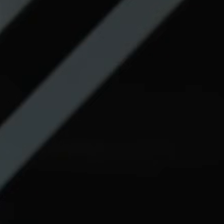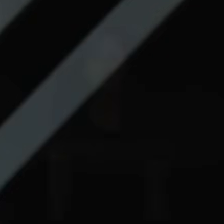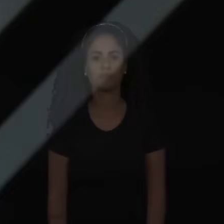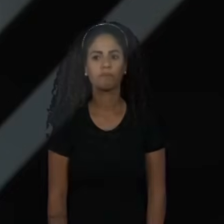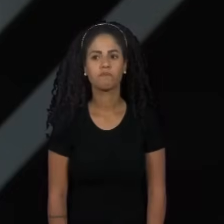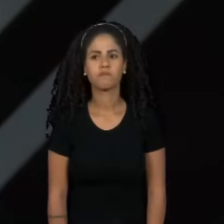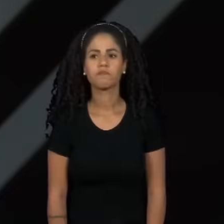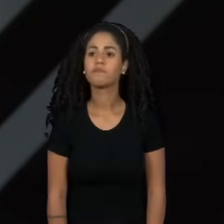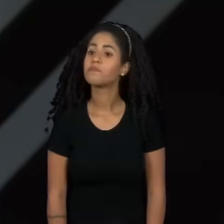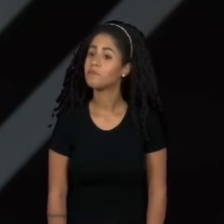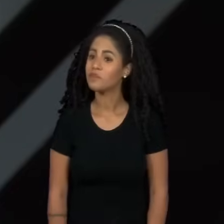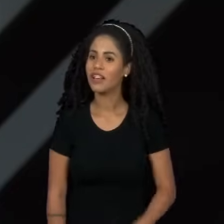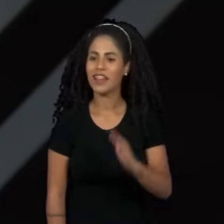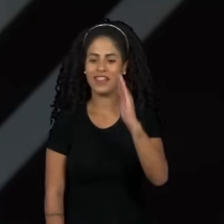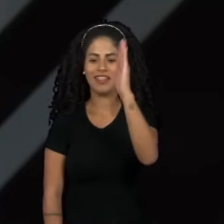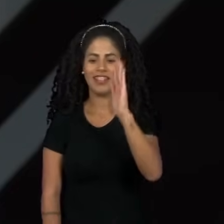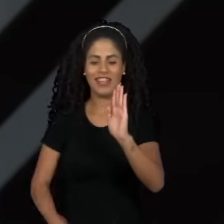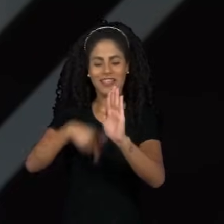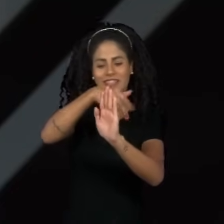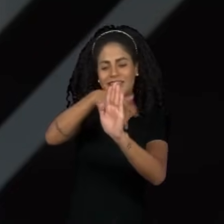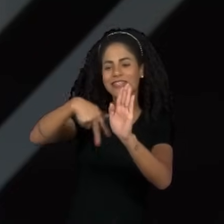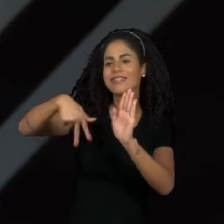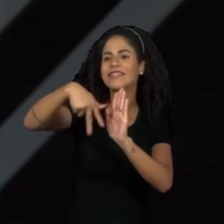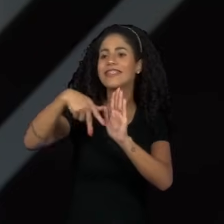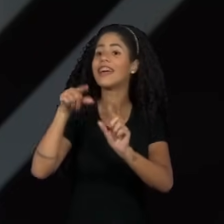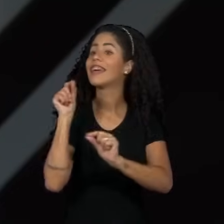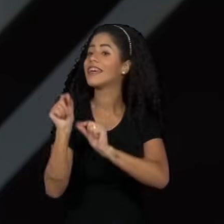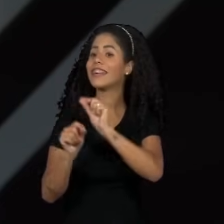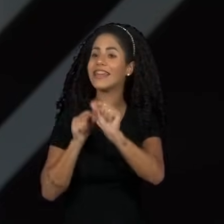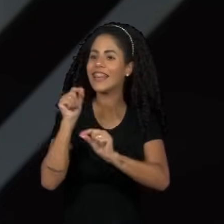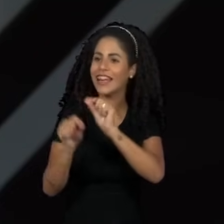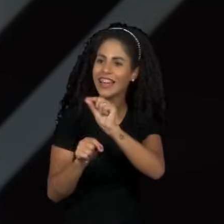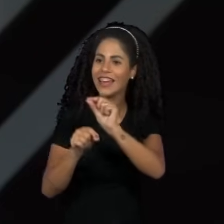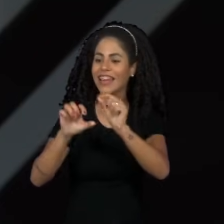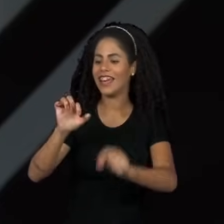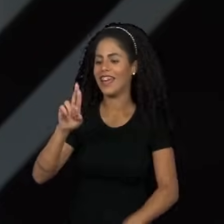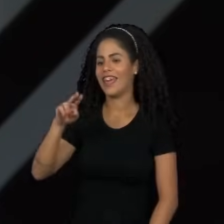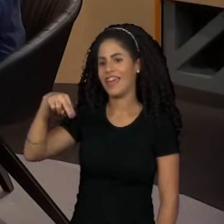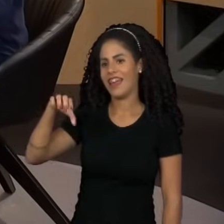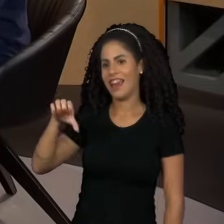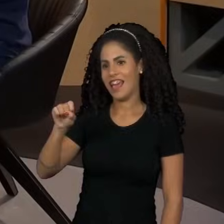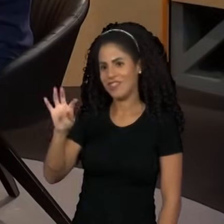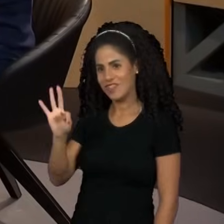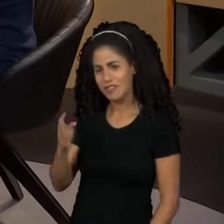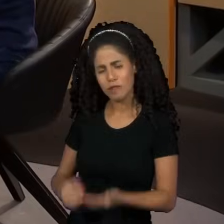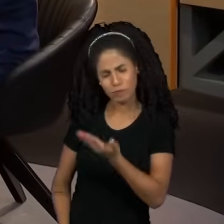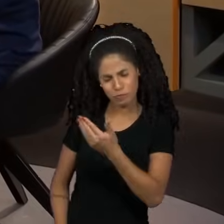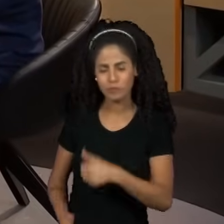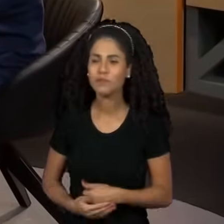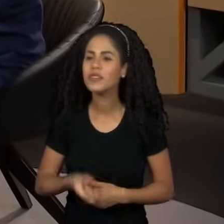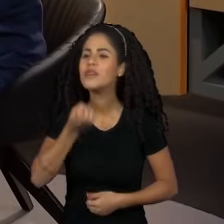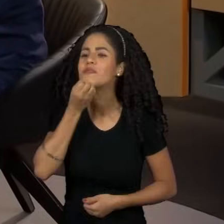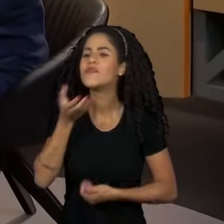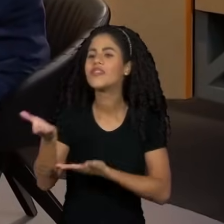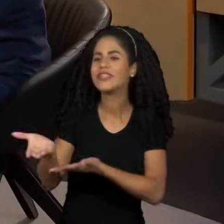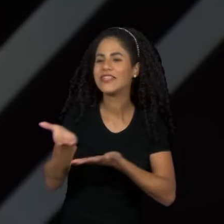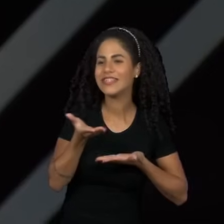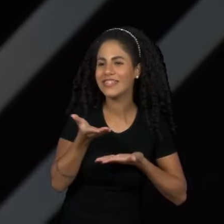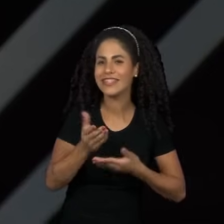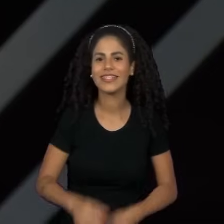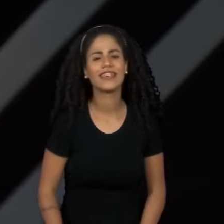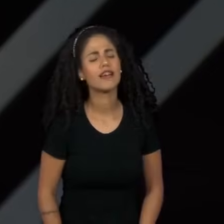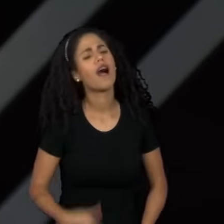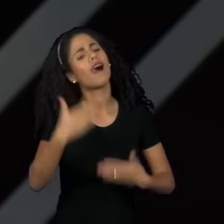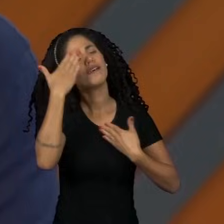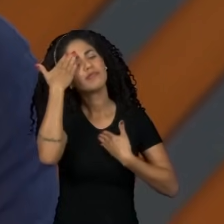Quem mostra a cara hoje para o Brasil é Ernest Götz. Ernest, seja muito bem-vindo.